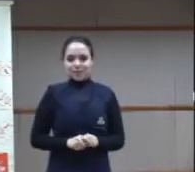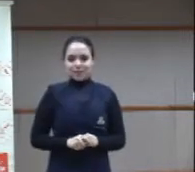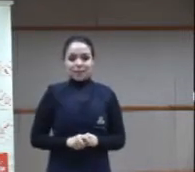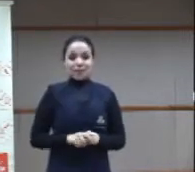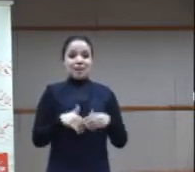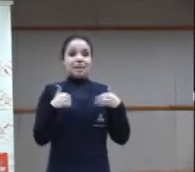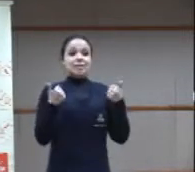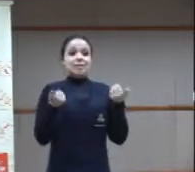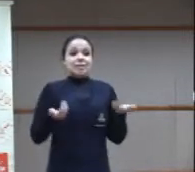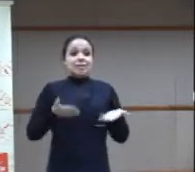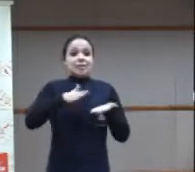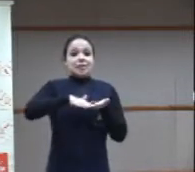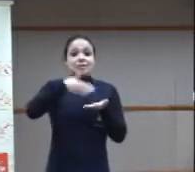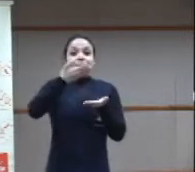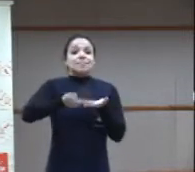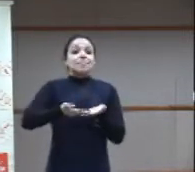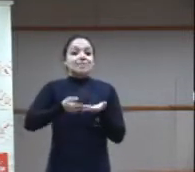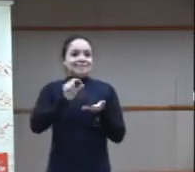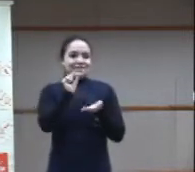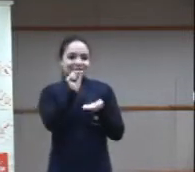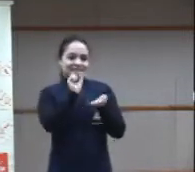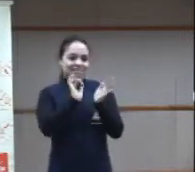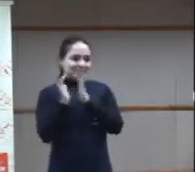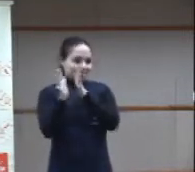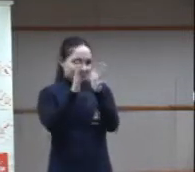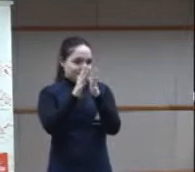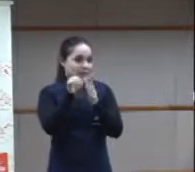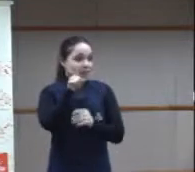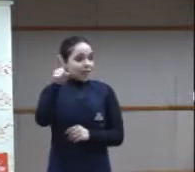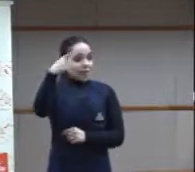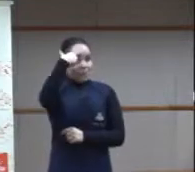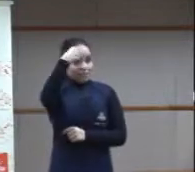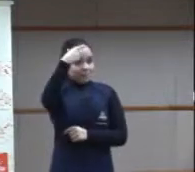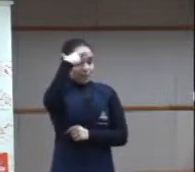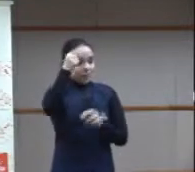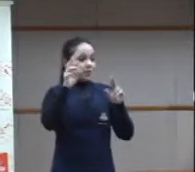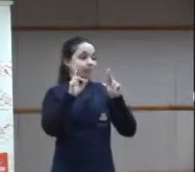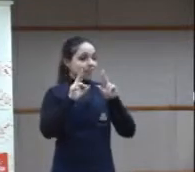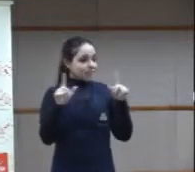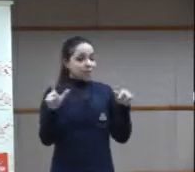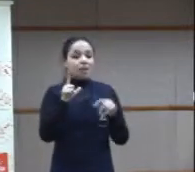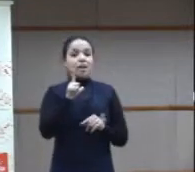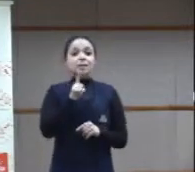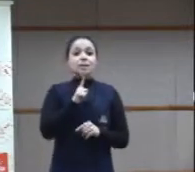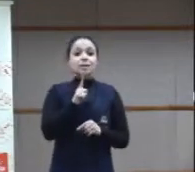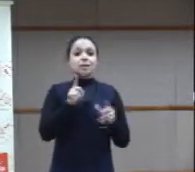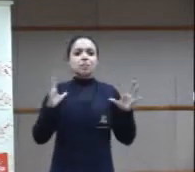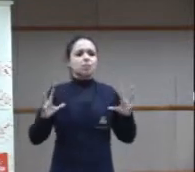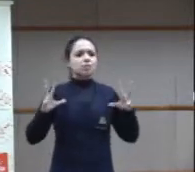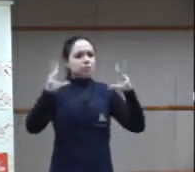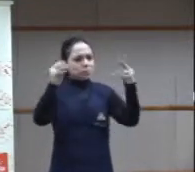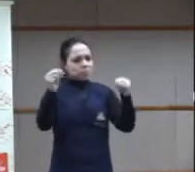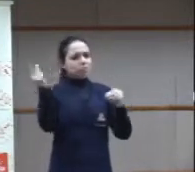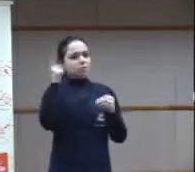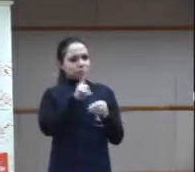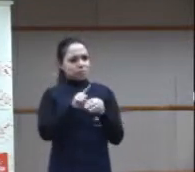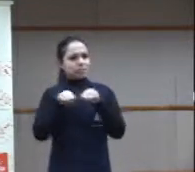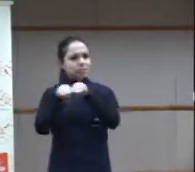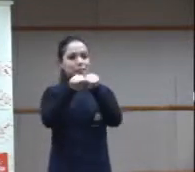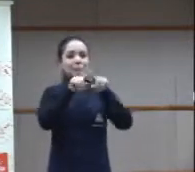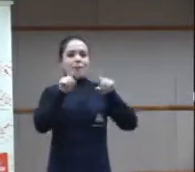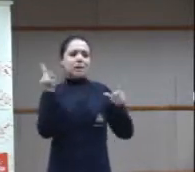O tradutor e intérprete de Libras de uma instituição de nível superior. Todas as condições são necessárias, mas